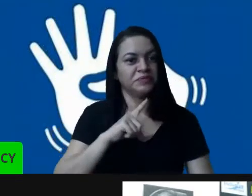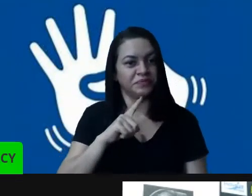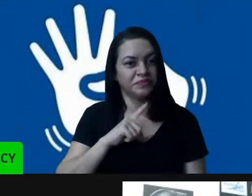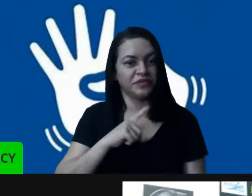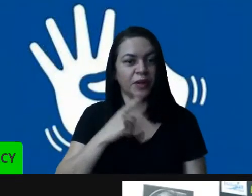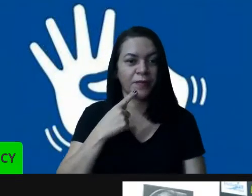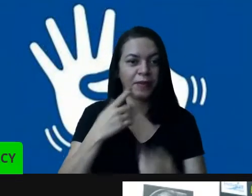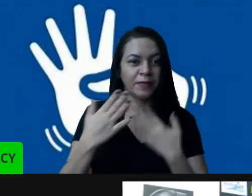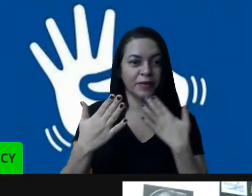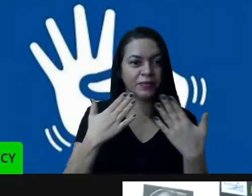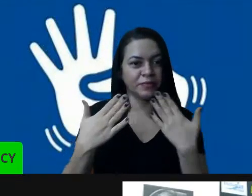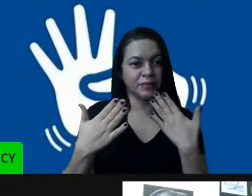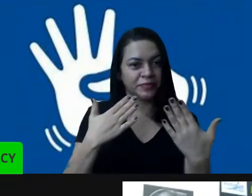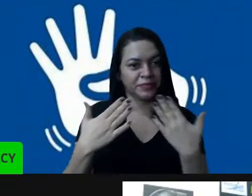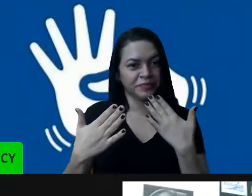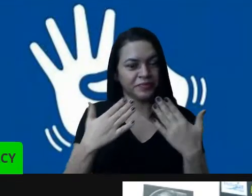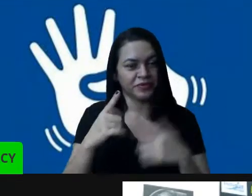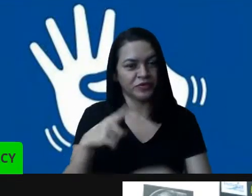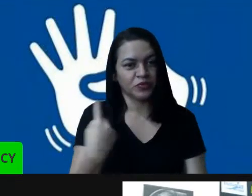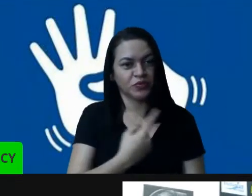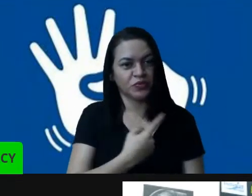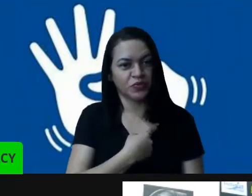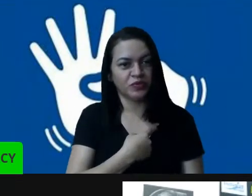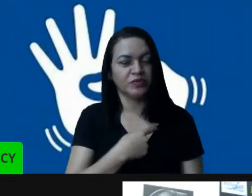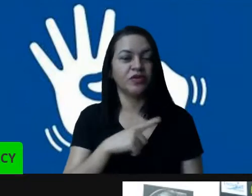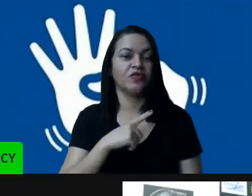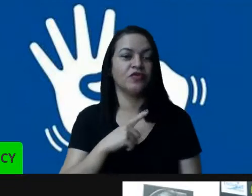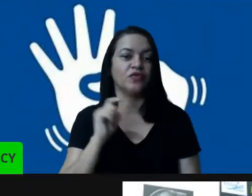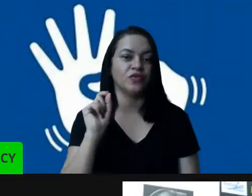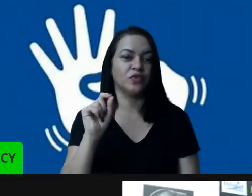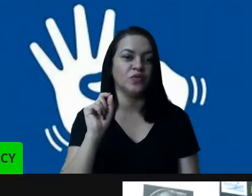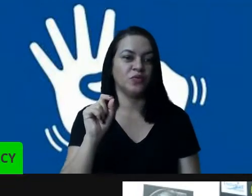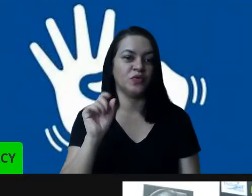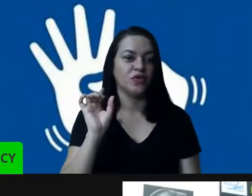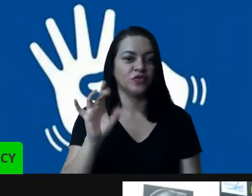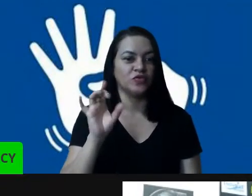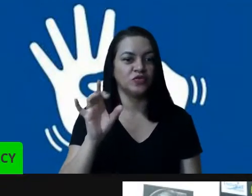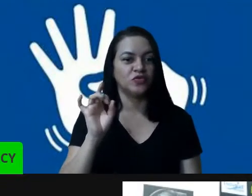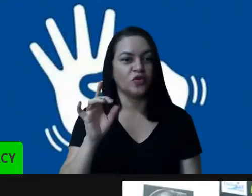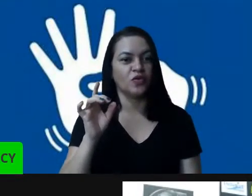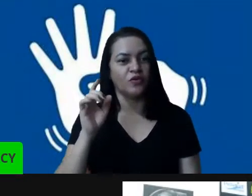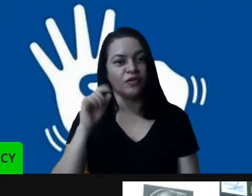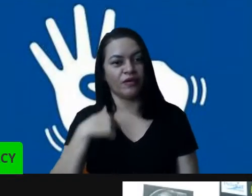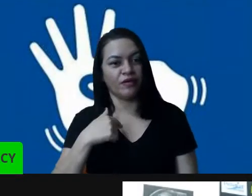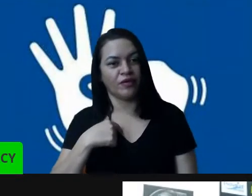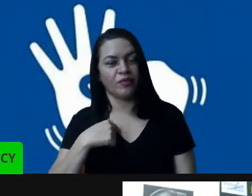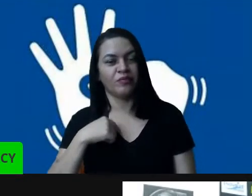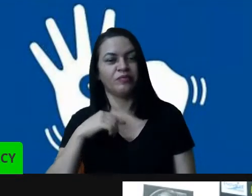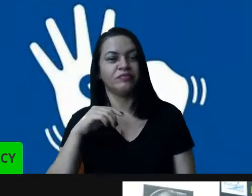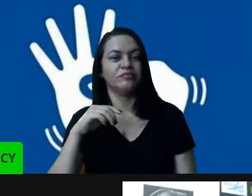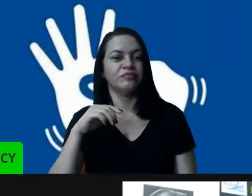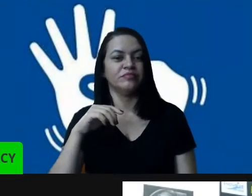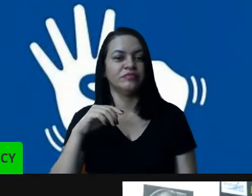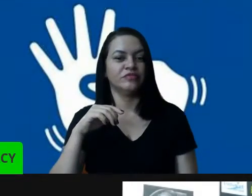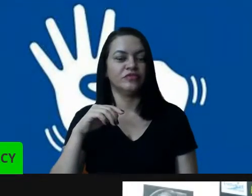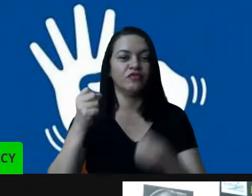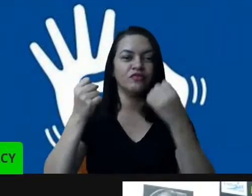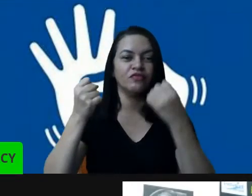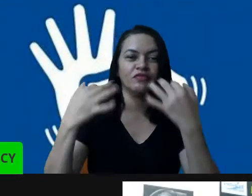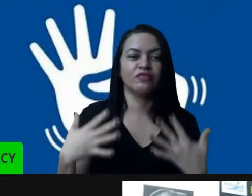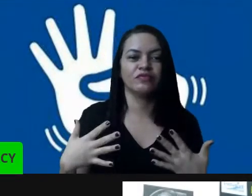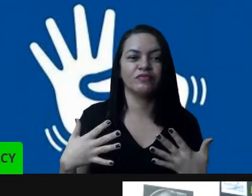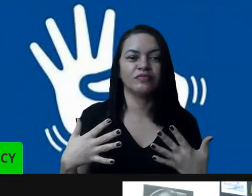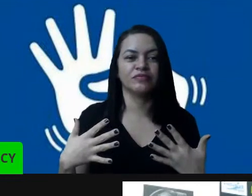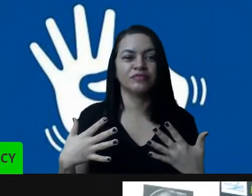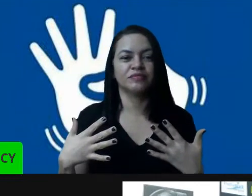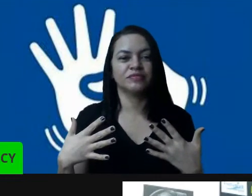com a gente. Eu vou ser só o intermediador, vou só puxar a conversa. E Eu não tô ao ouvindo.